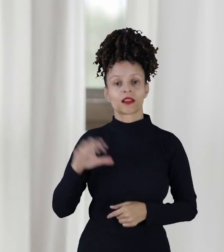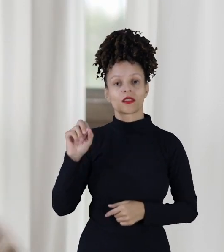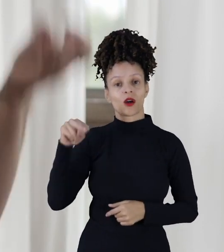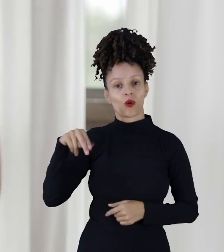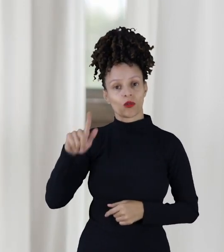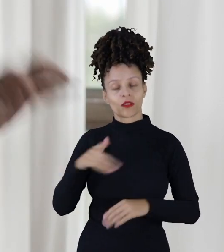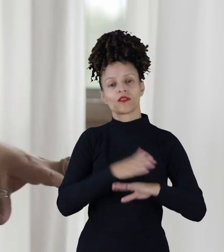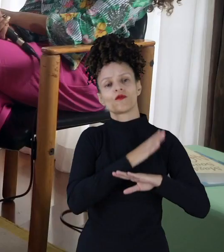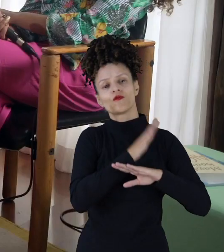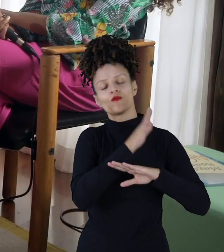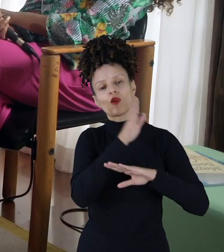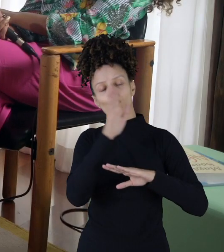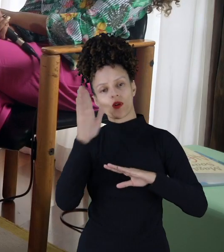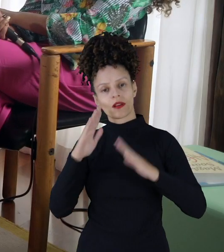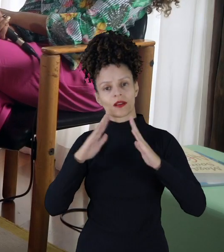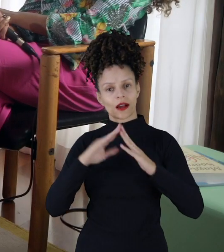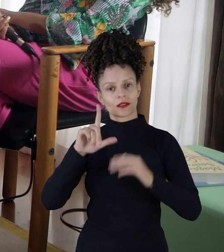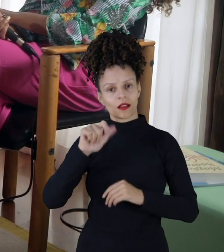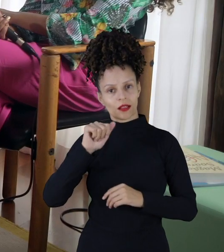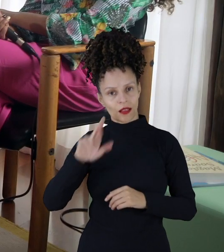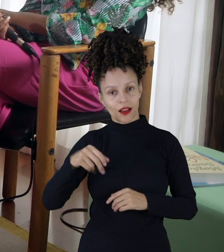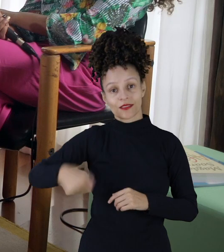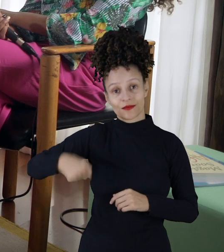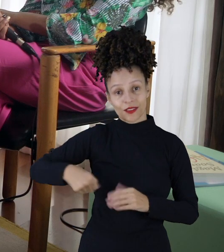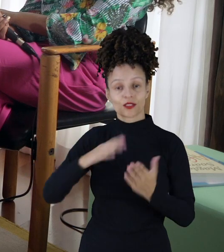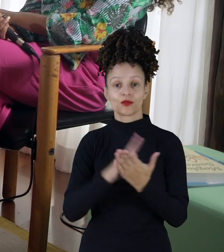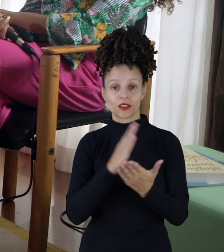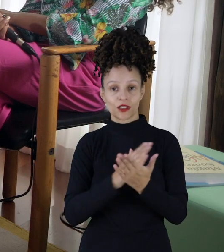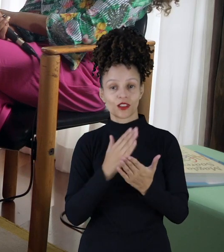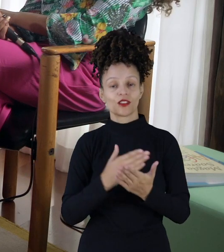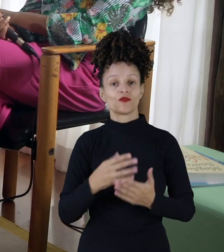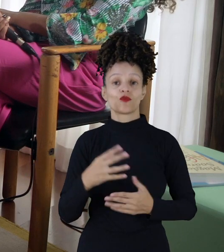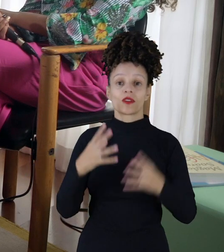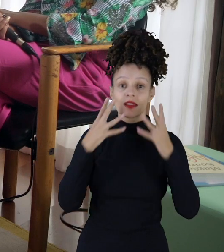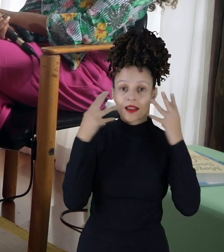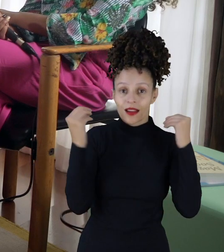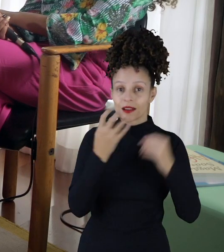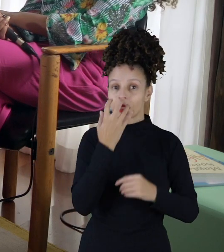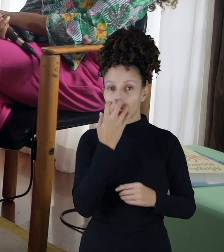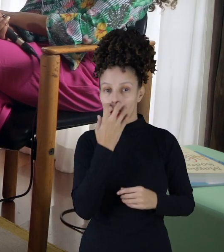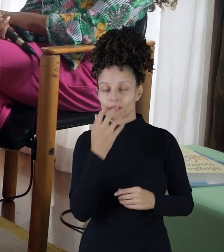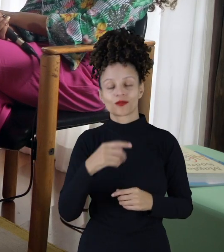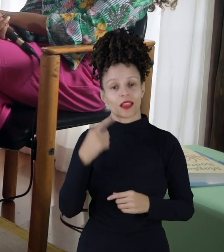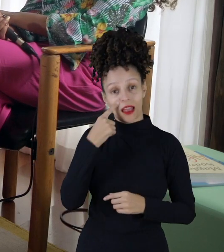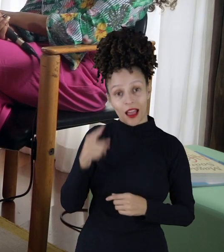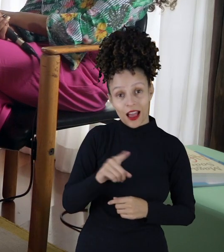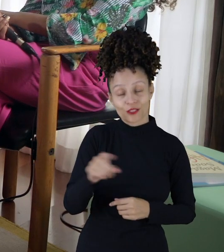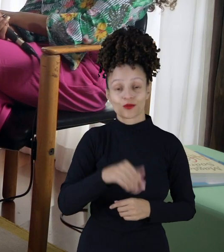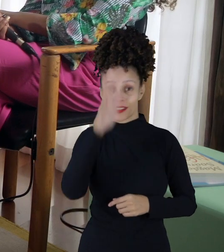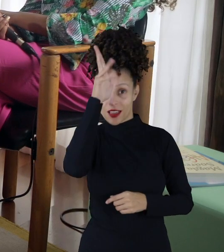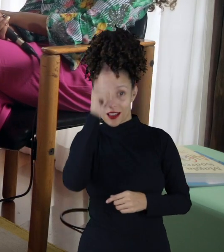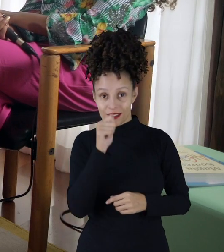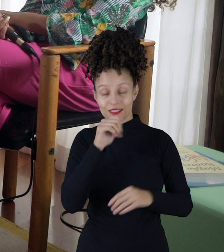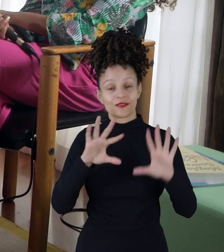Cão Amigo. A gente vai em casas lares e com a malinha de livros e os cães e gatos. E tem jabuti, tem